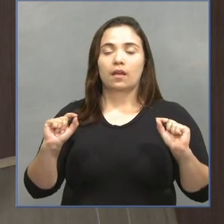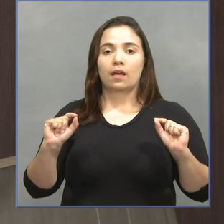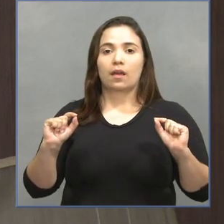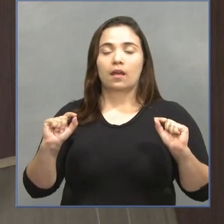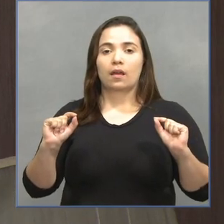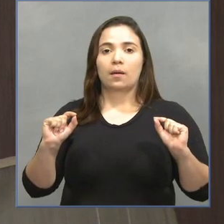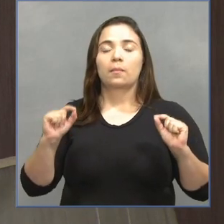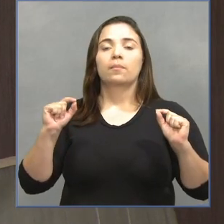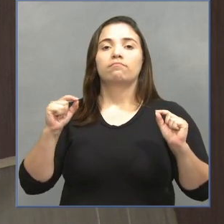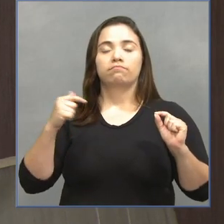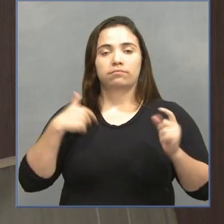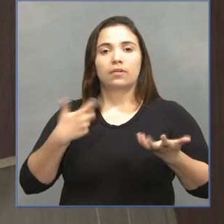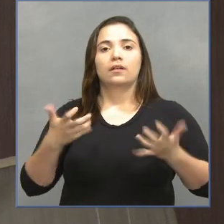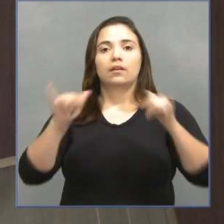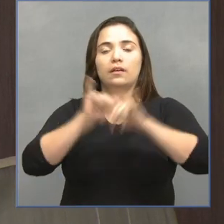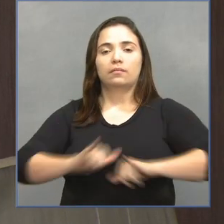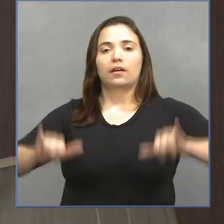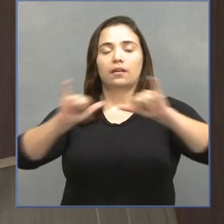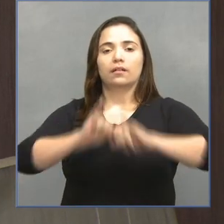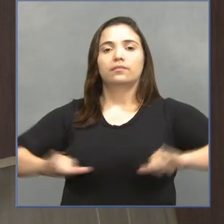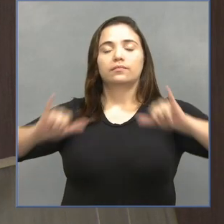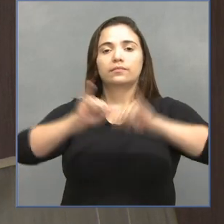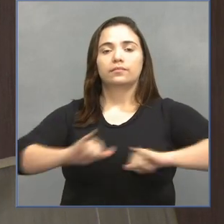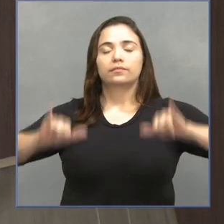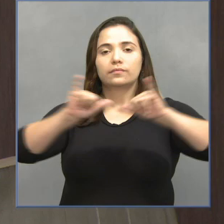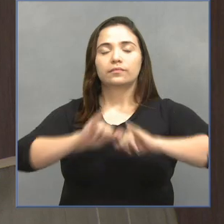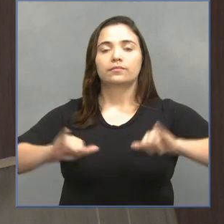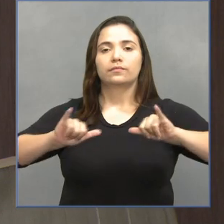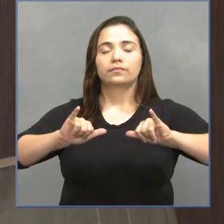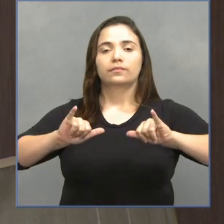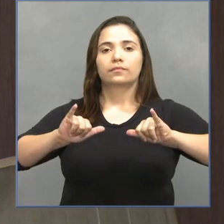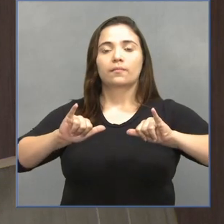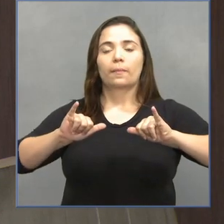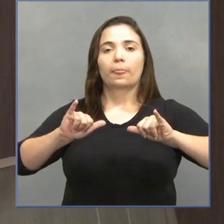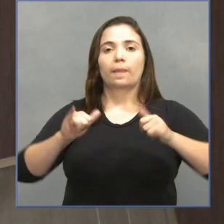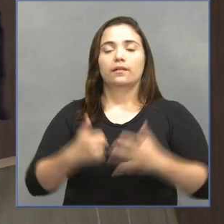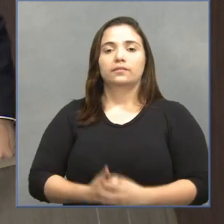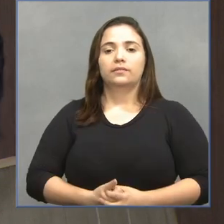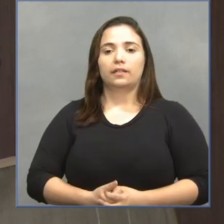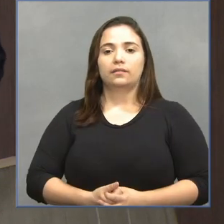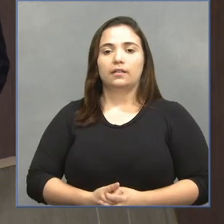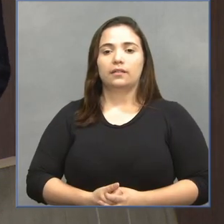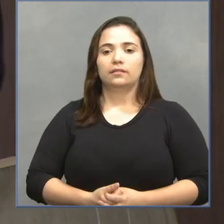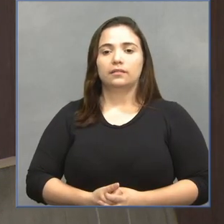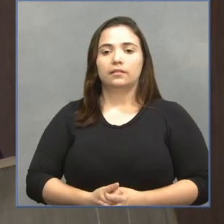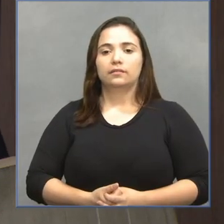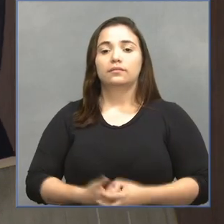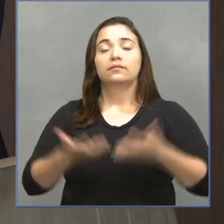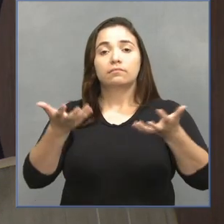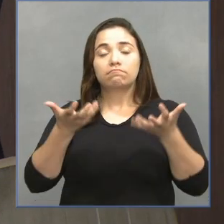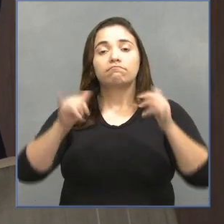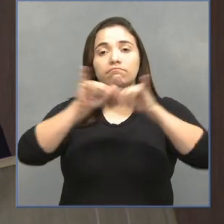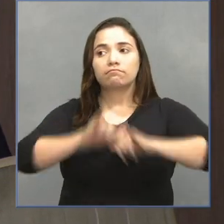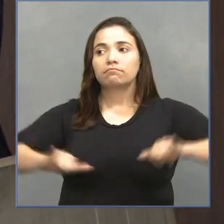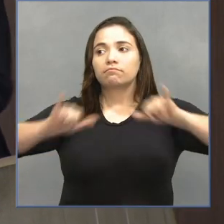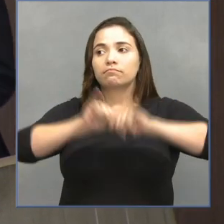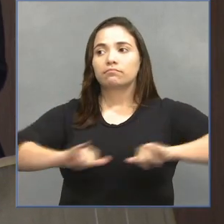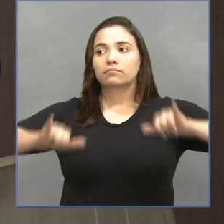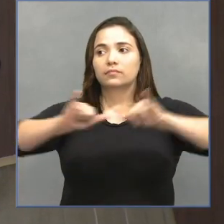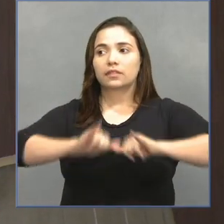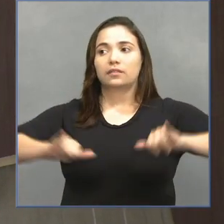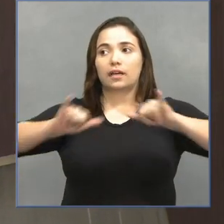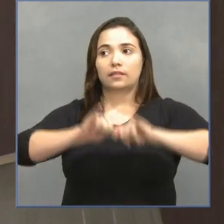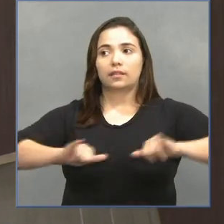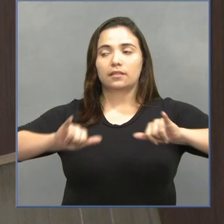colocar com mais nitidez, com mais vagar, a nossa